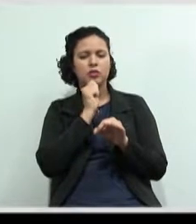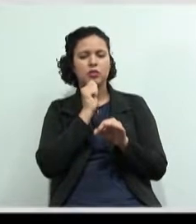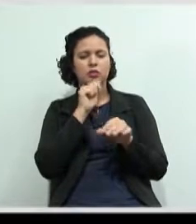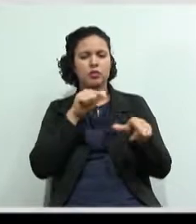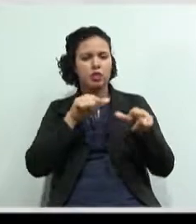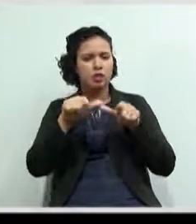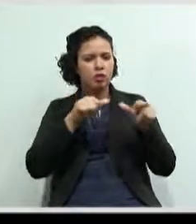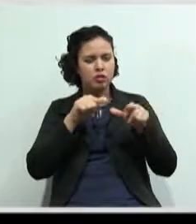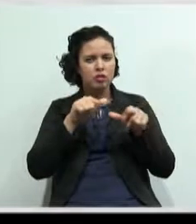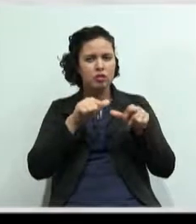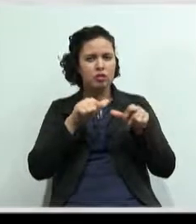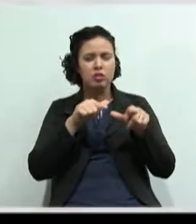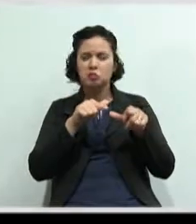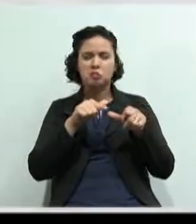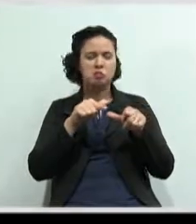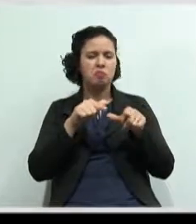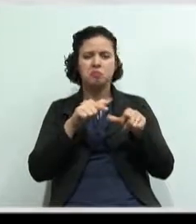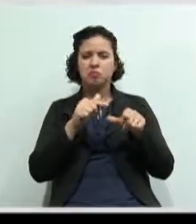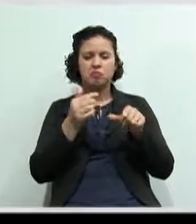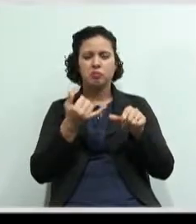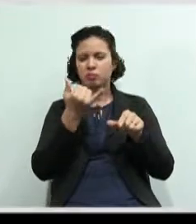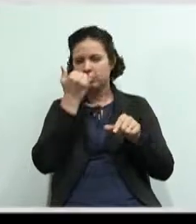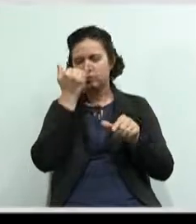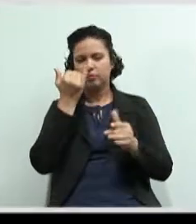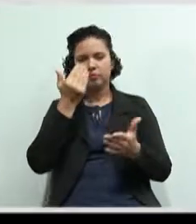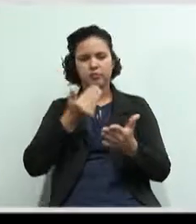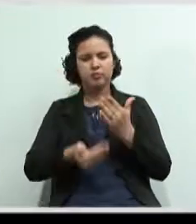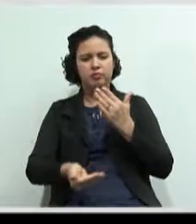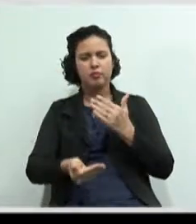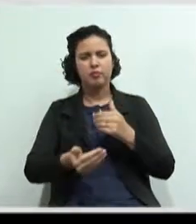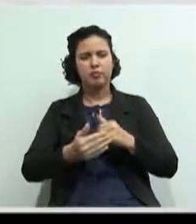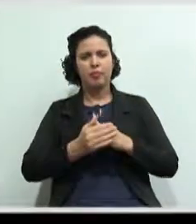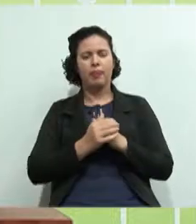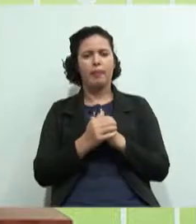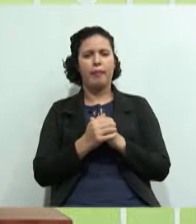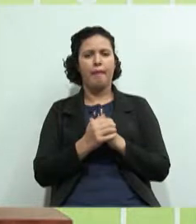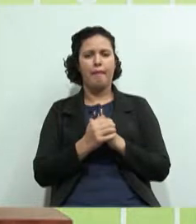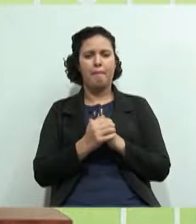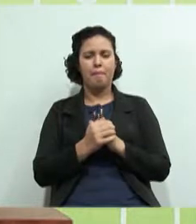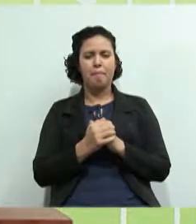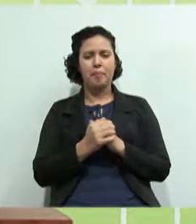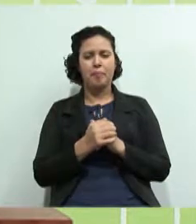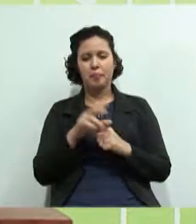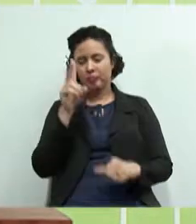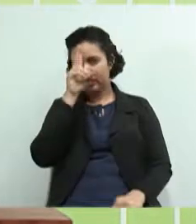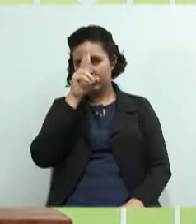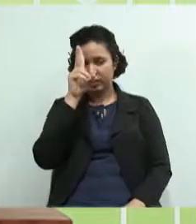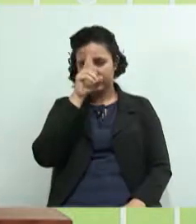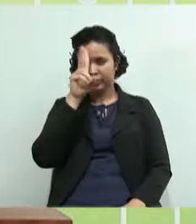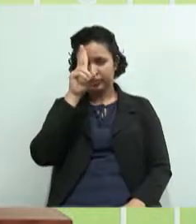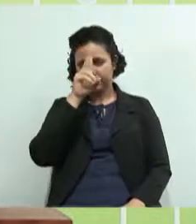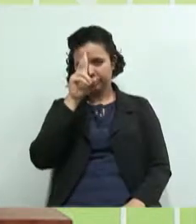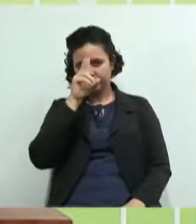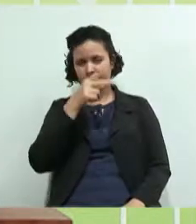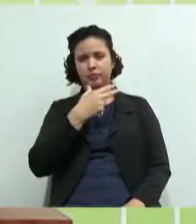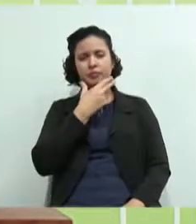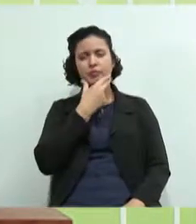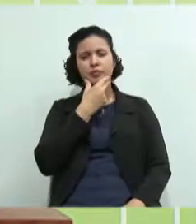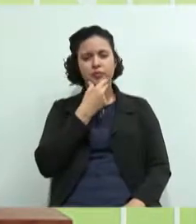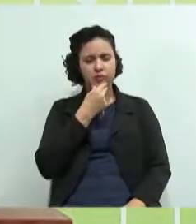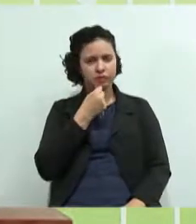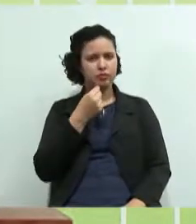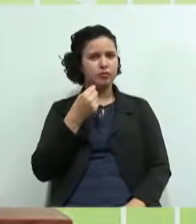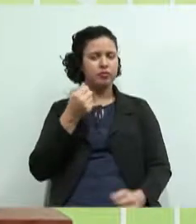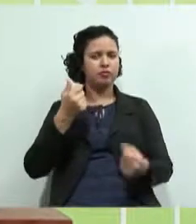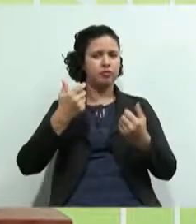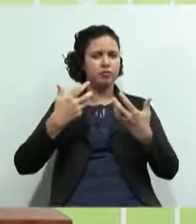valor. E é claro, planejamento sem ação, volta aqui para mim, não tem nenhum valor. Lembra que o rapaz falou na primeira externa, lá no